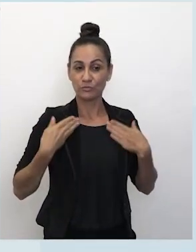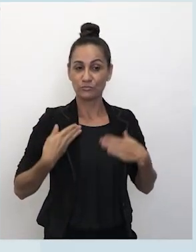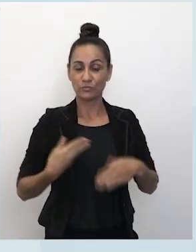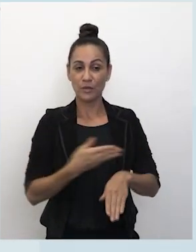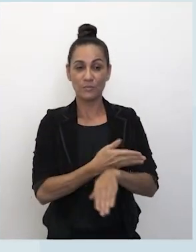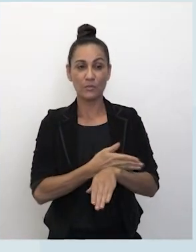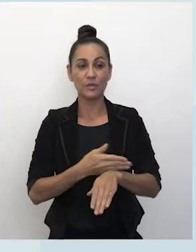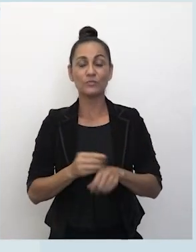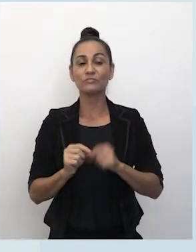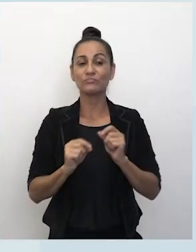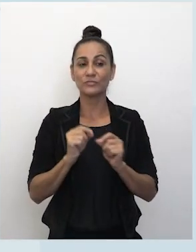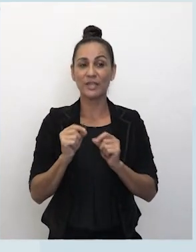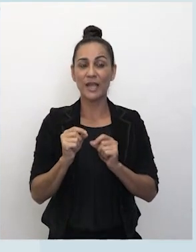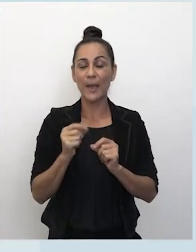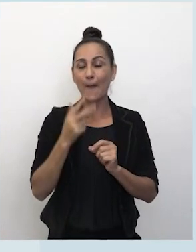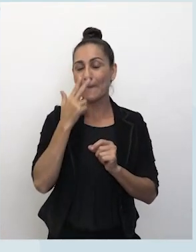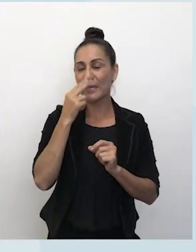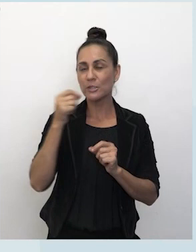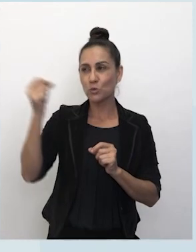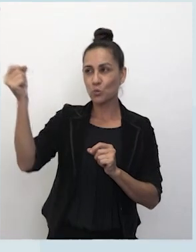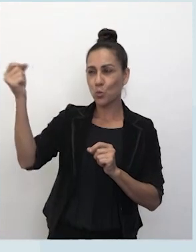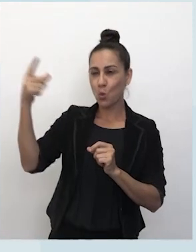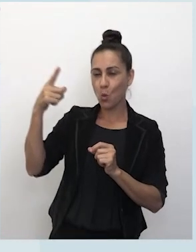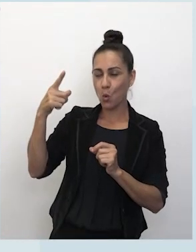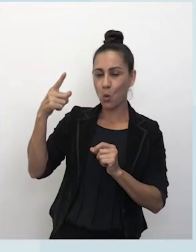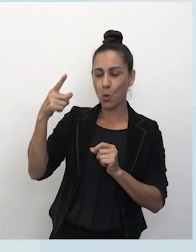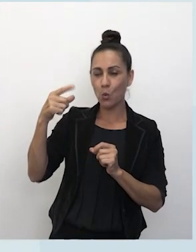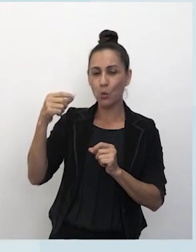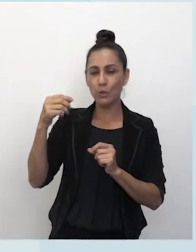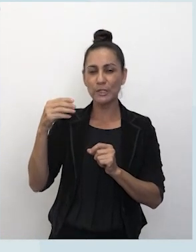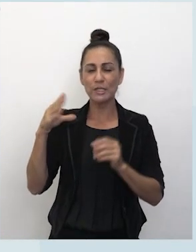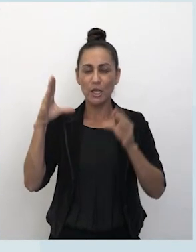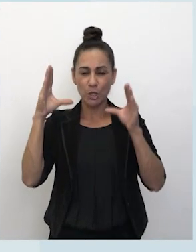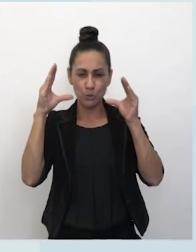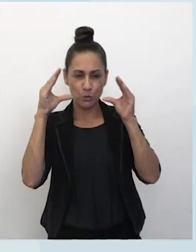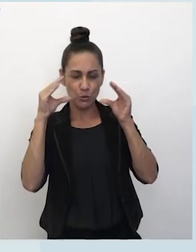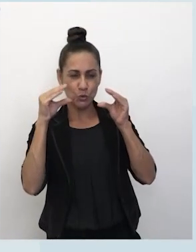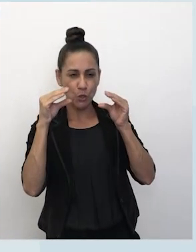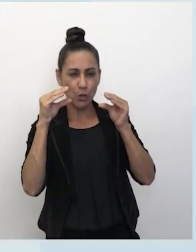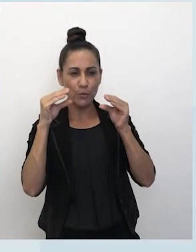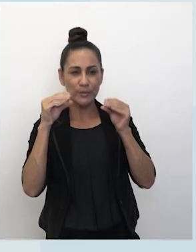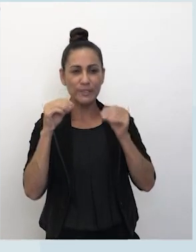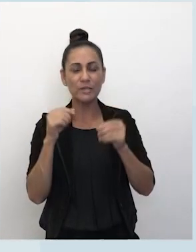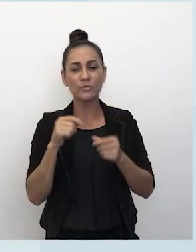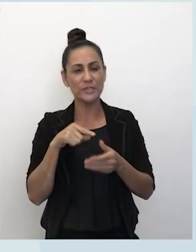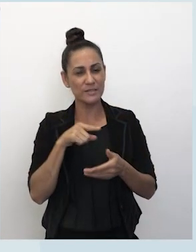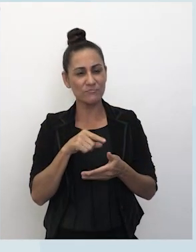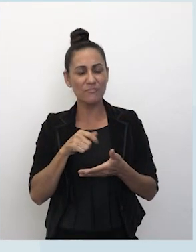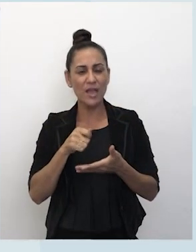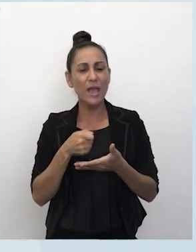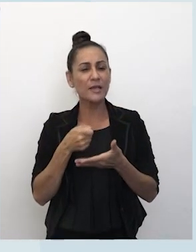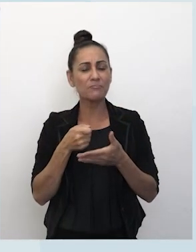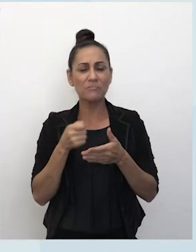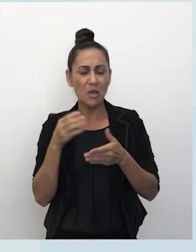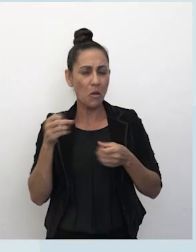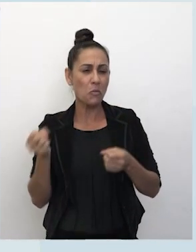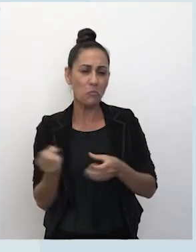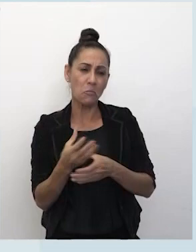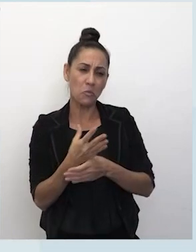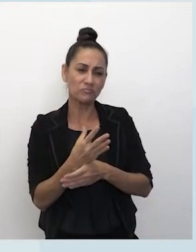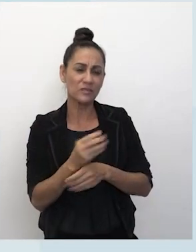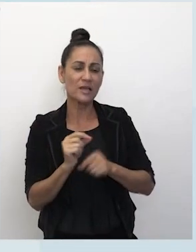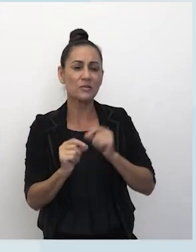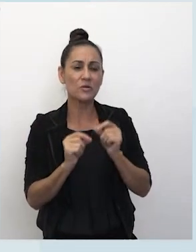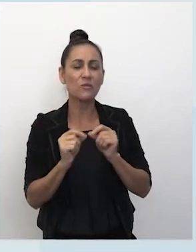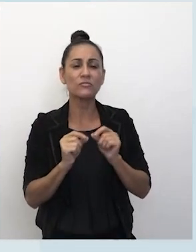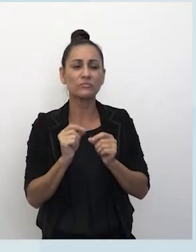dos homens, pelo jogo de luz e sombra, está até um pouco disforme. E isso é proposital. Primeiro, pelo estilo do barroco,